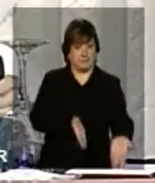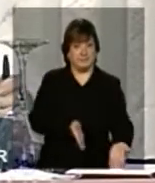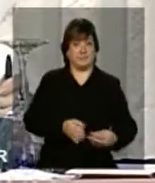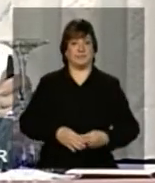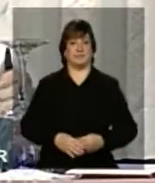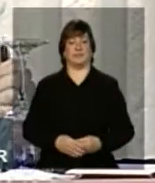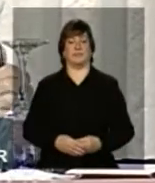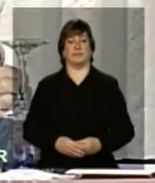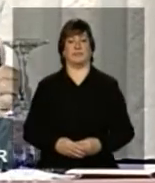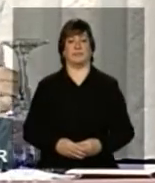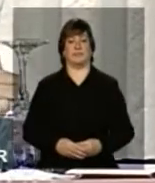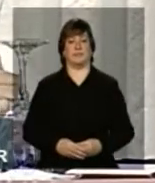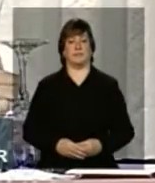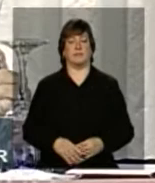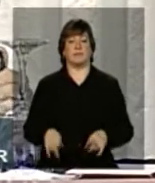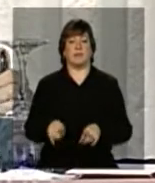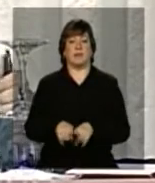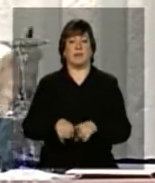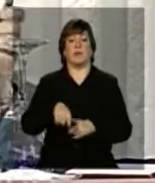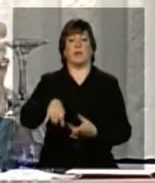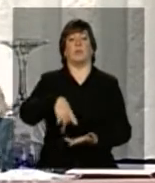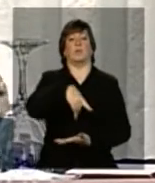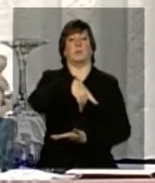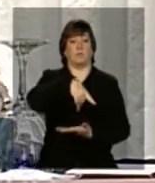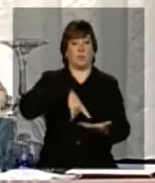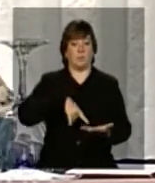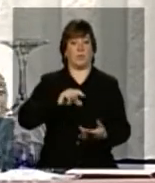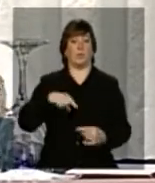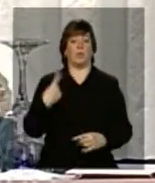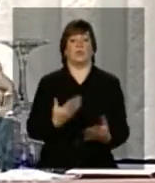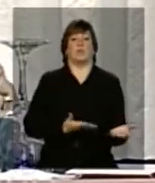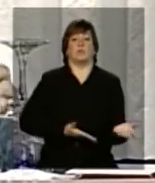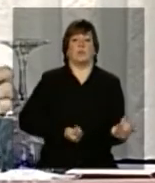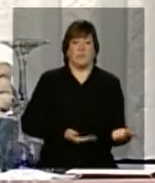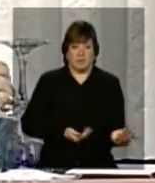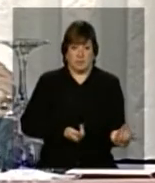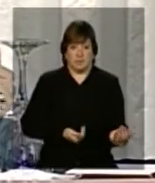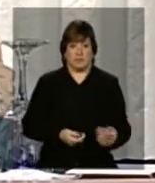e o documento da juventude